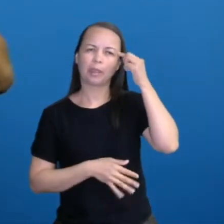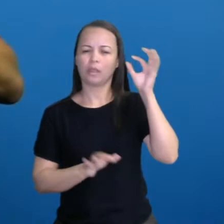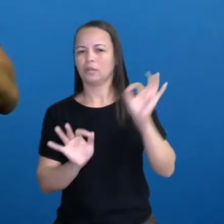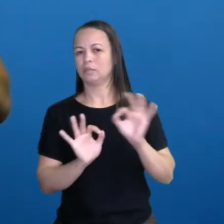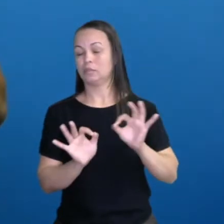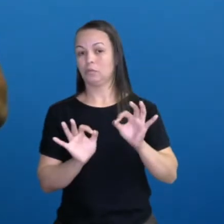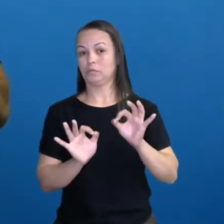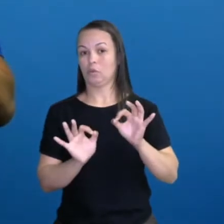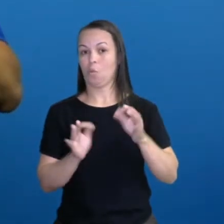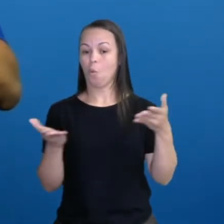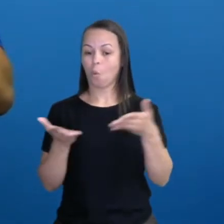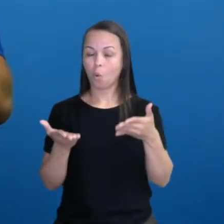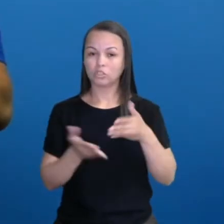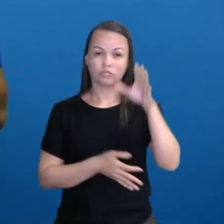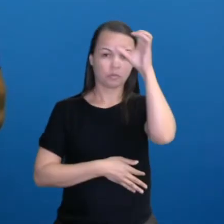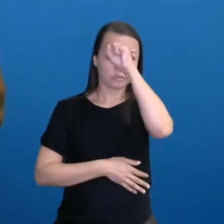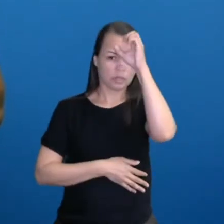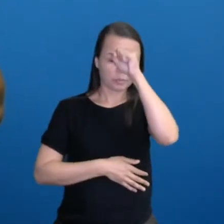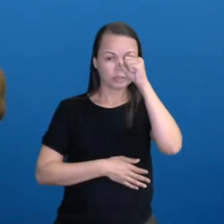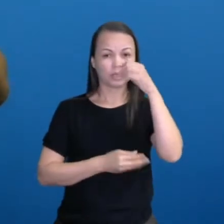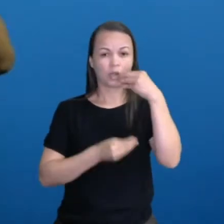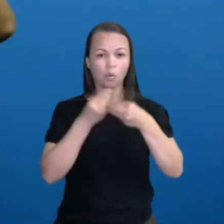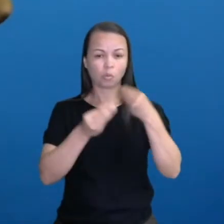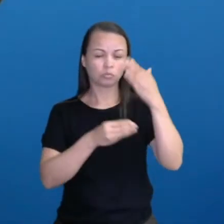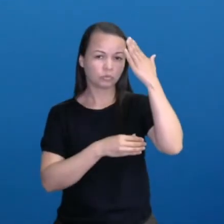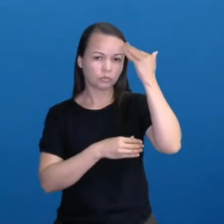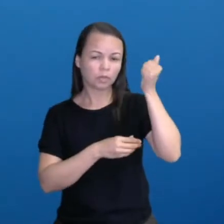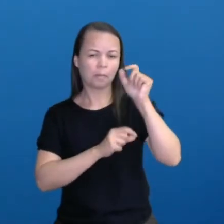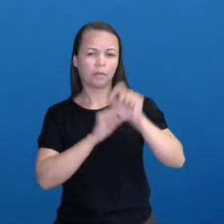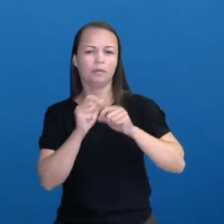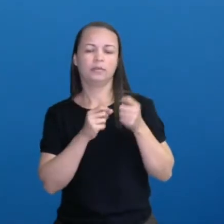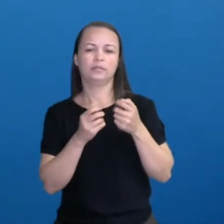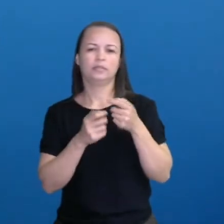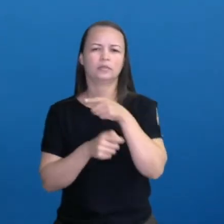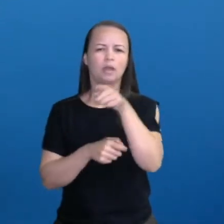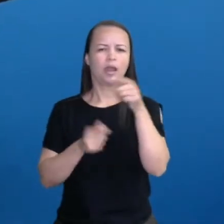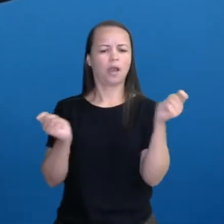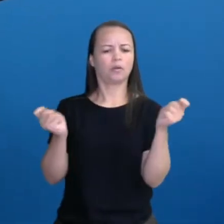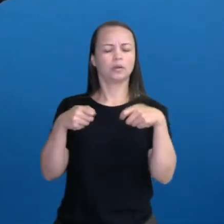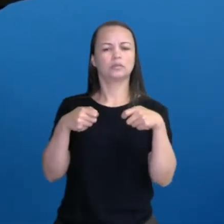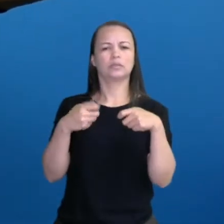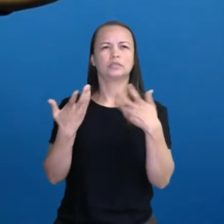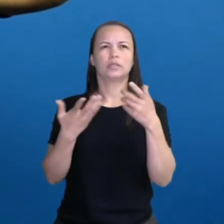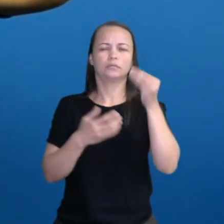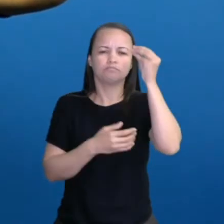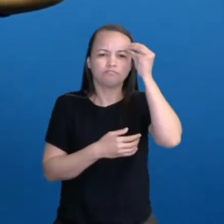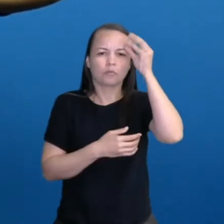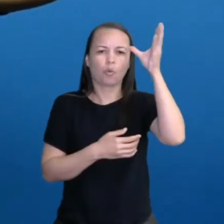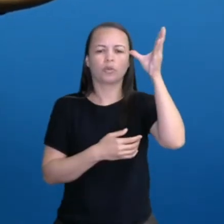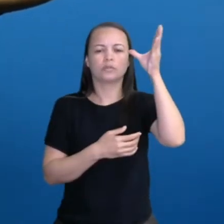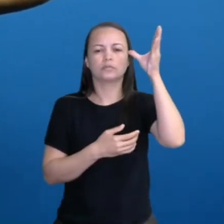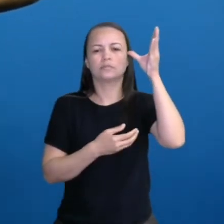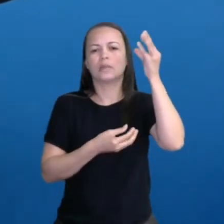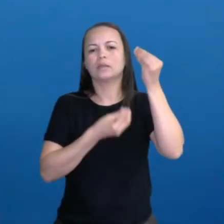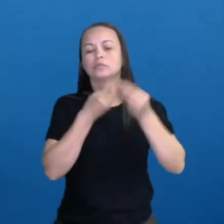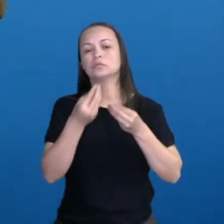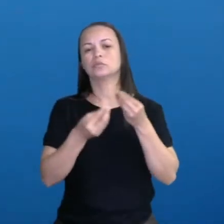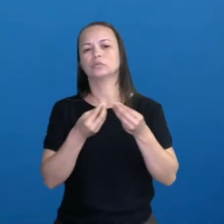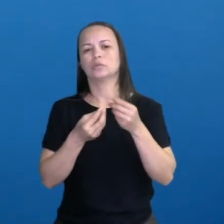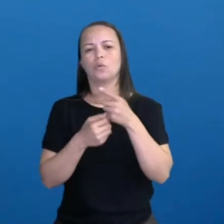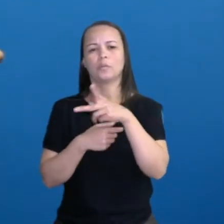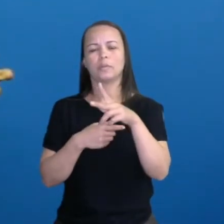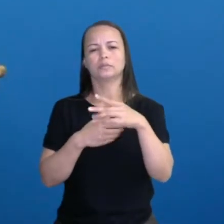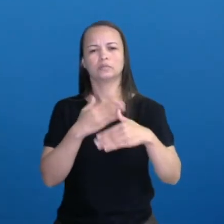daqui fortalecido com relação a esse saber, aonde vai dar para você a possibilidade de ter uma abertura, um aumento